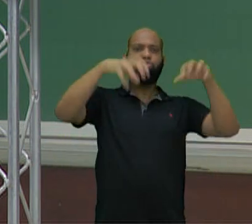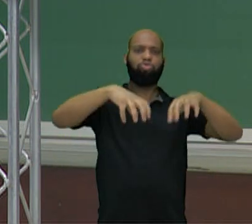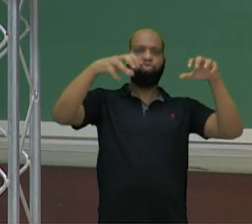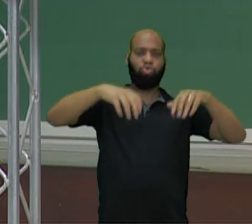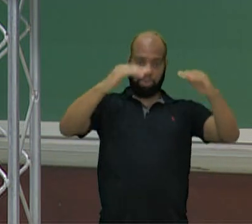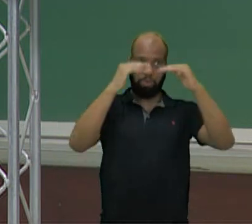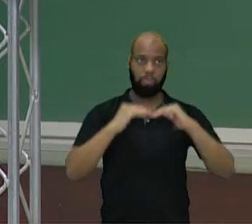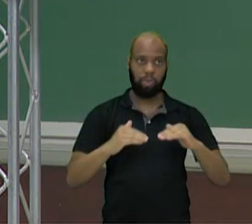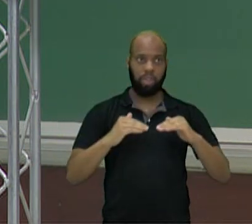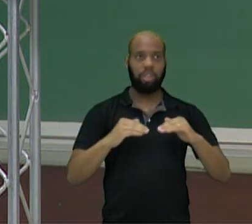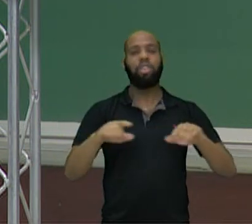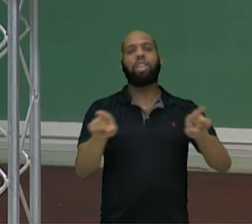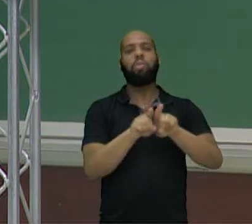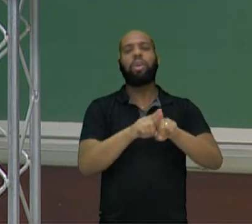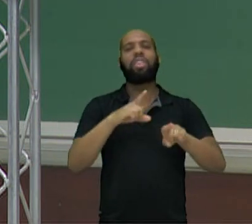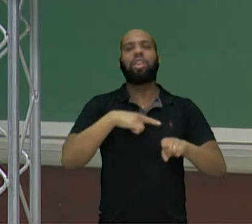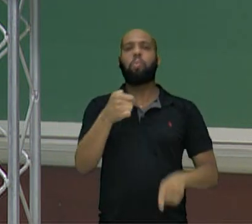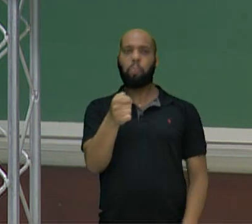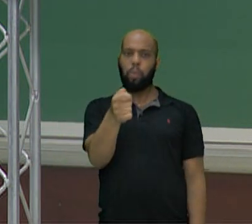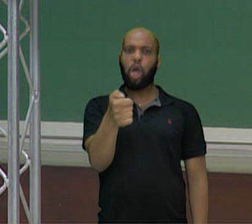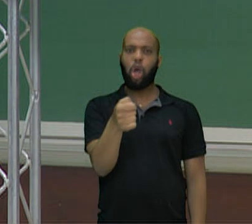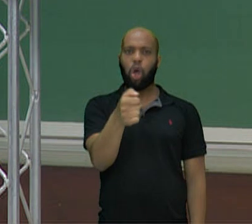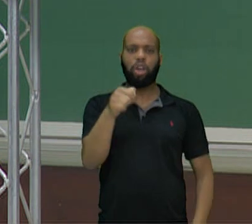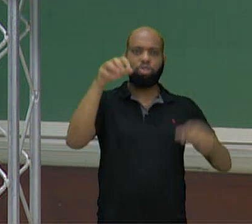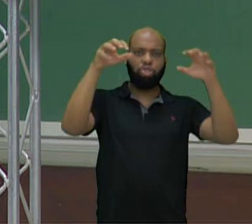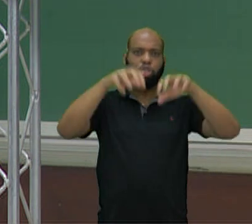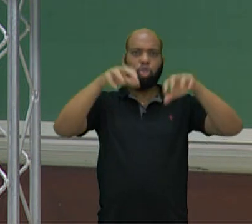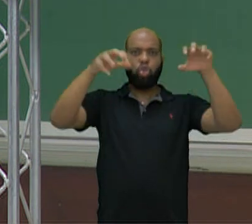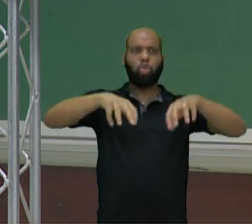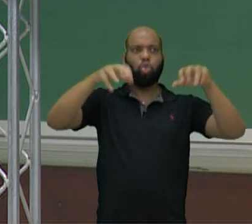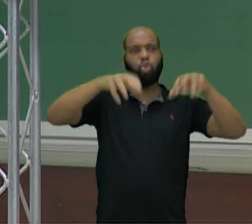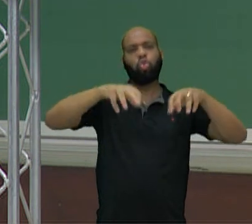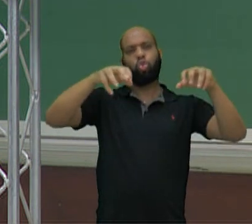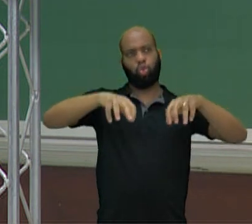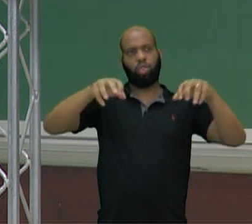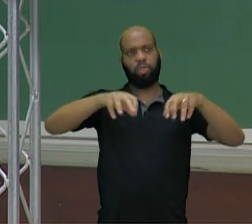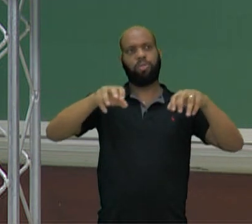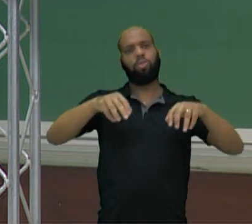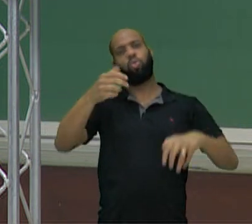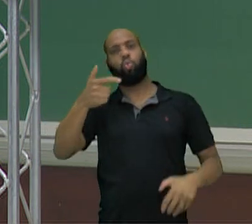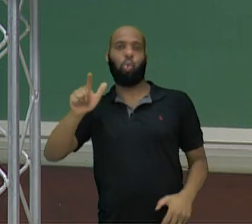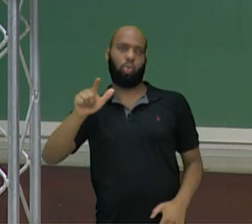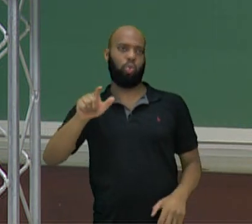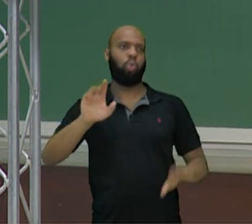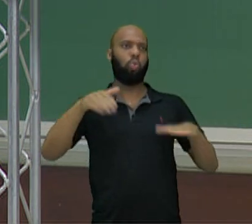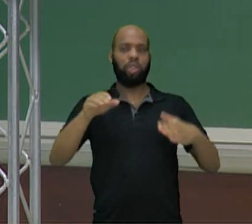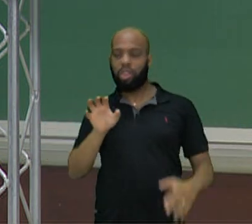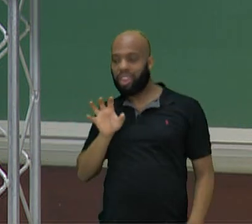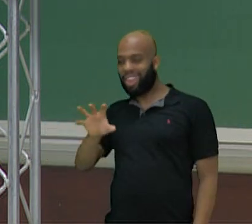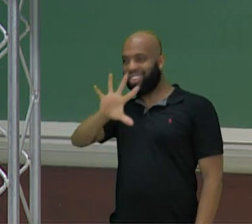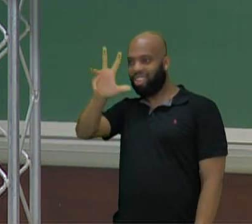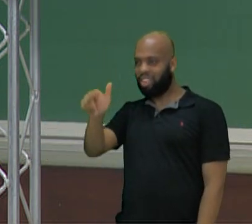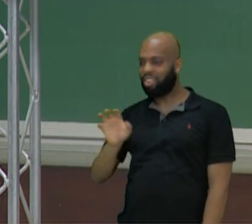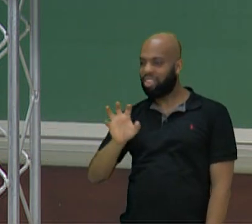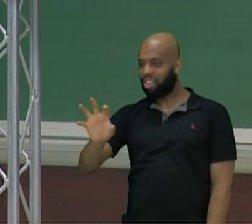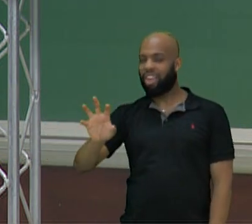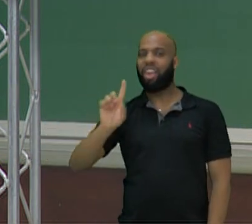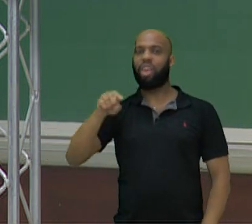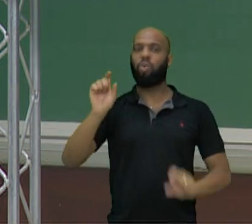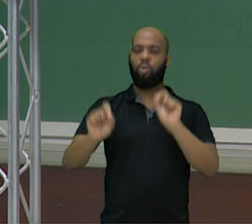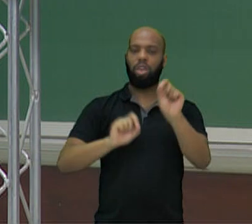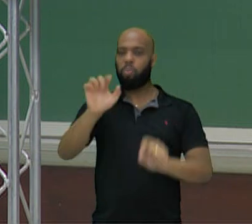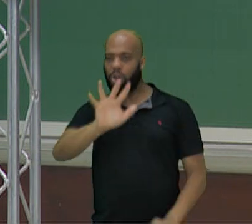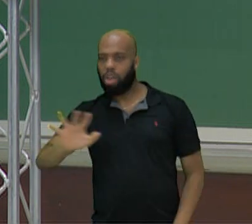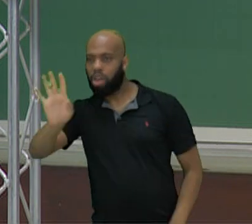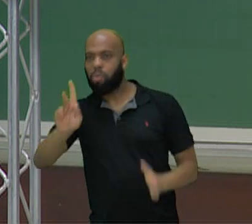de um lado e a escassez desse índice pluviométrico de chuva por outro lado. Então, esta área de transição faz que